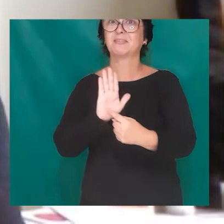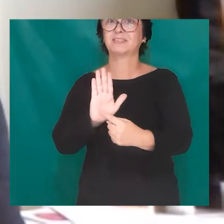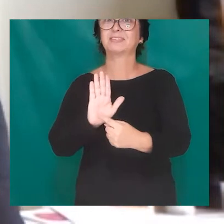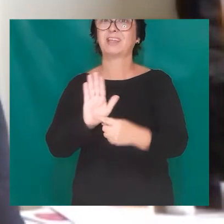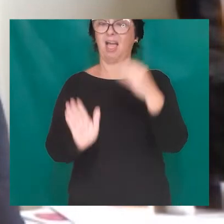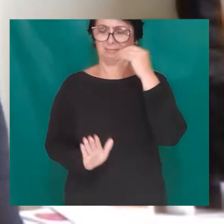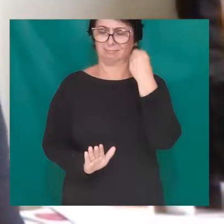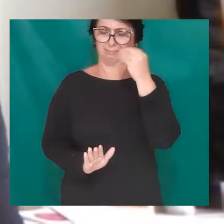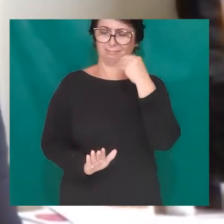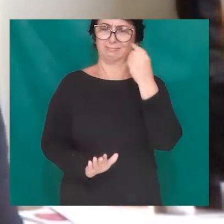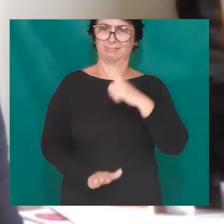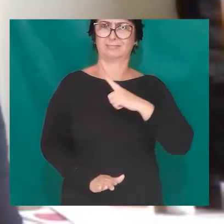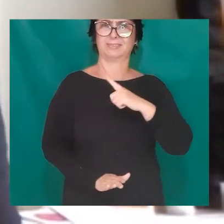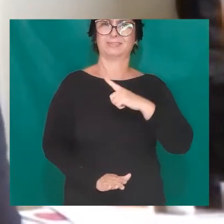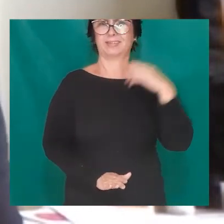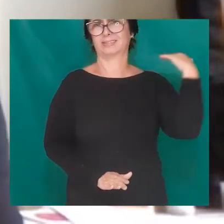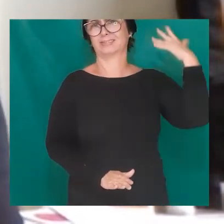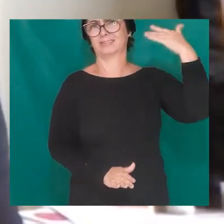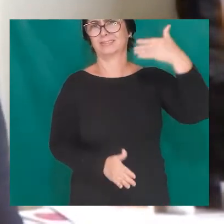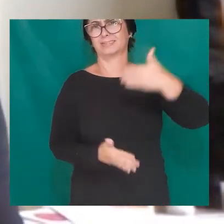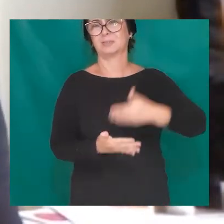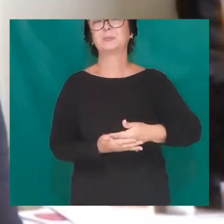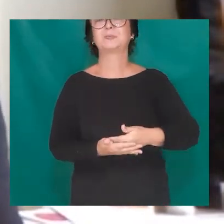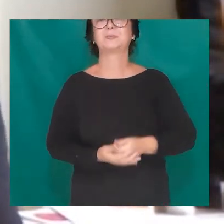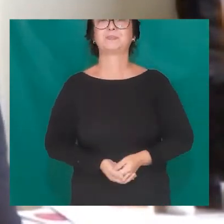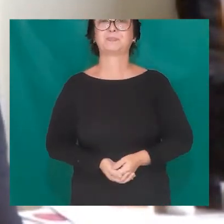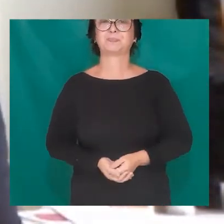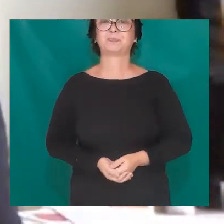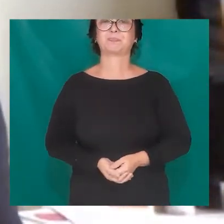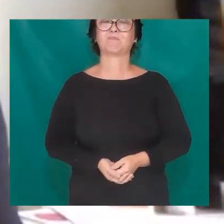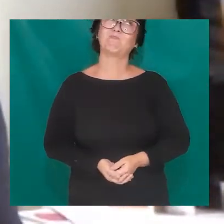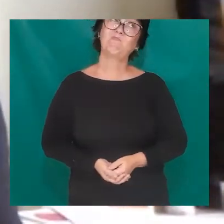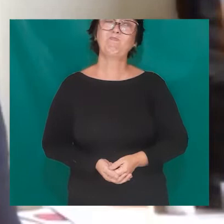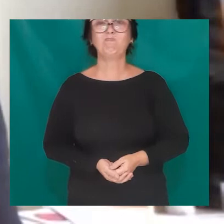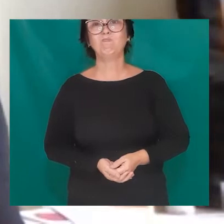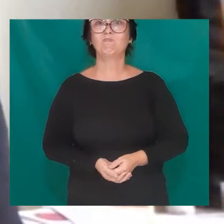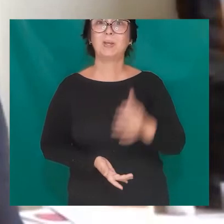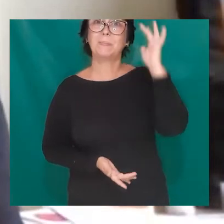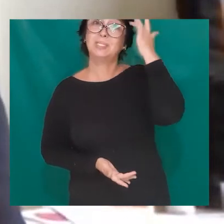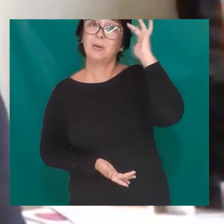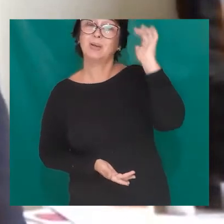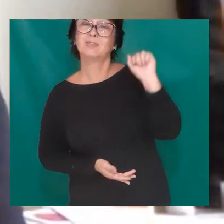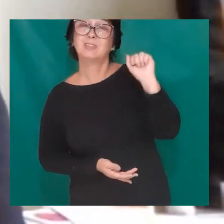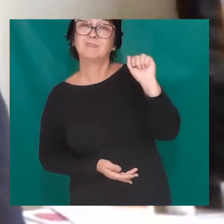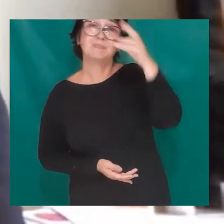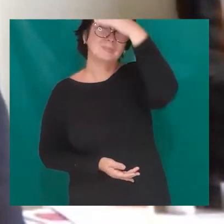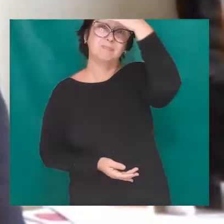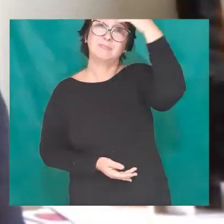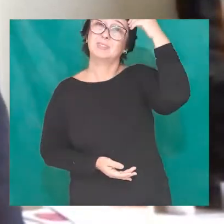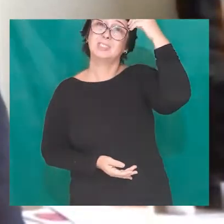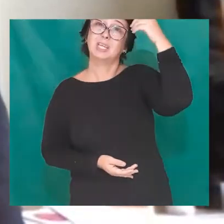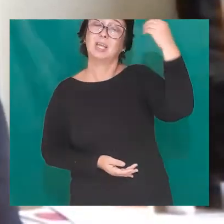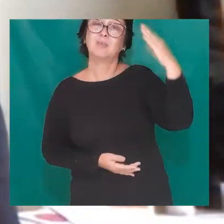aí com escola já há tantos anos, né? Mas isso aí eu acho que ficou em segundo plano, infelizmente,